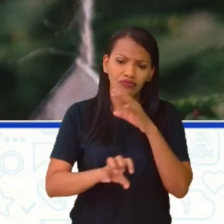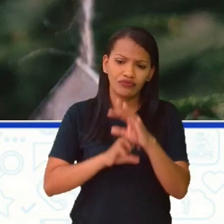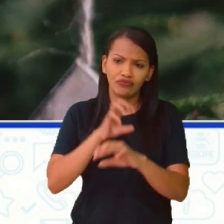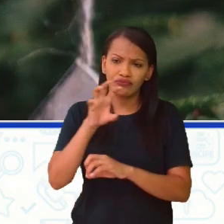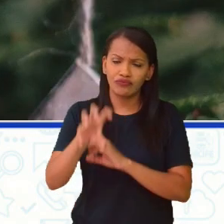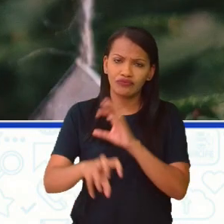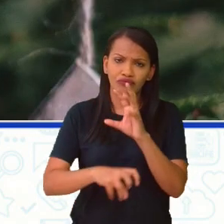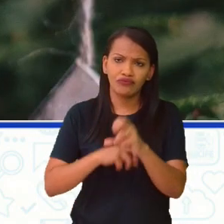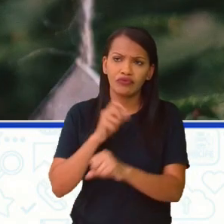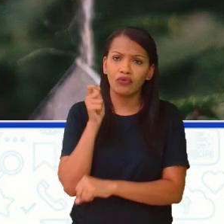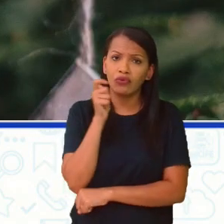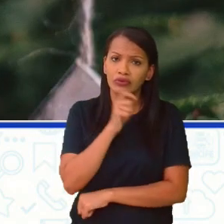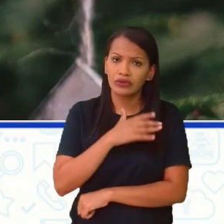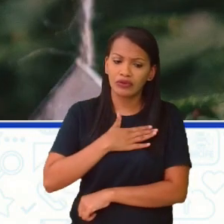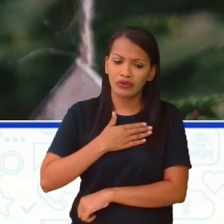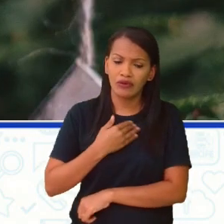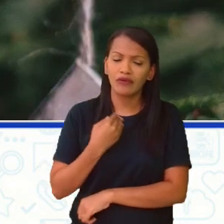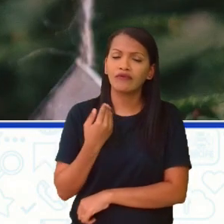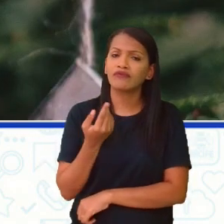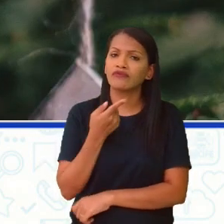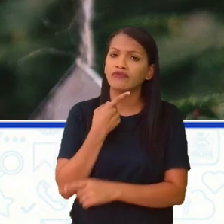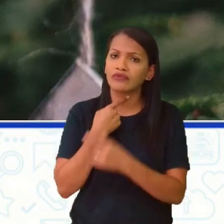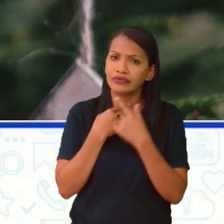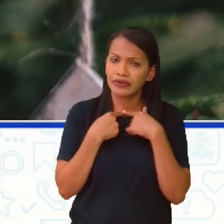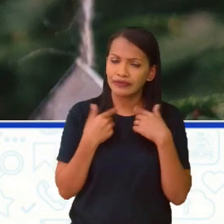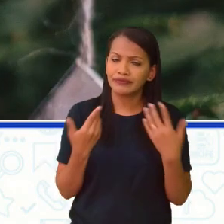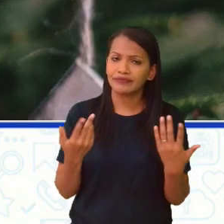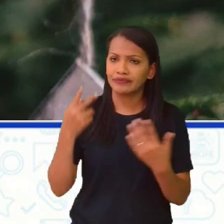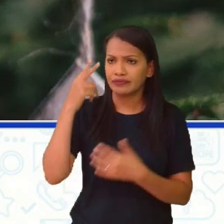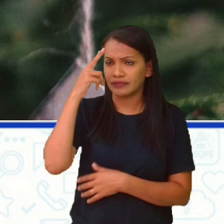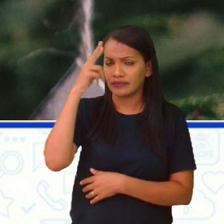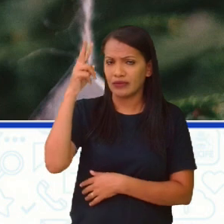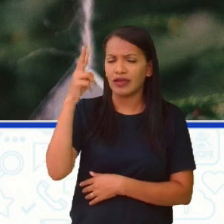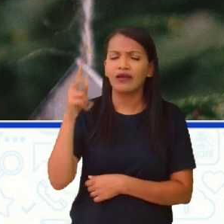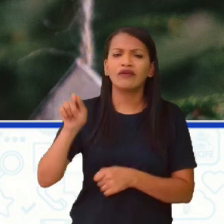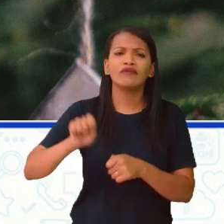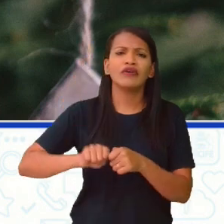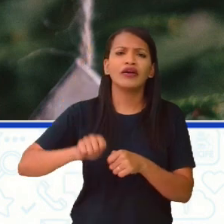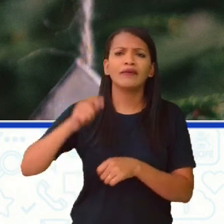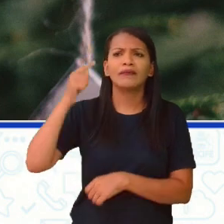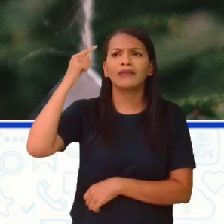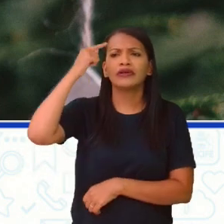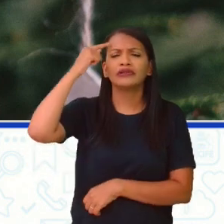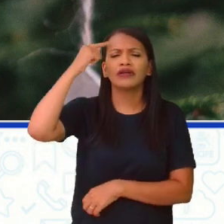concluir os nossos desejos. Essa história, minha gente, faz a gente pensar